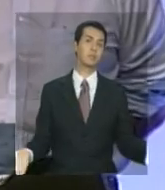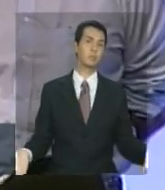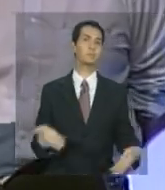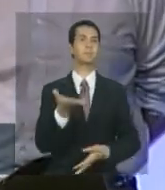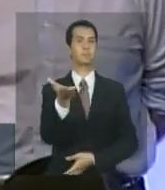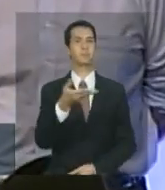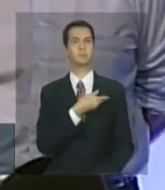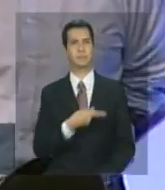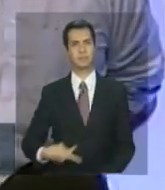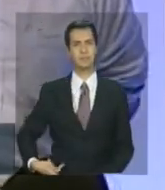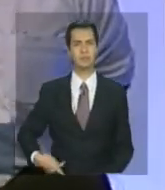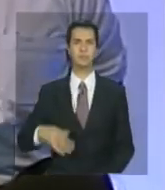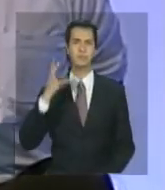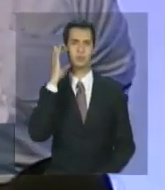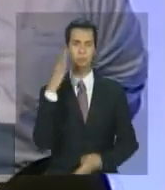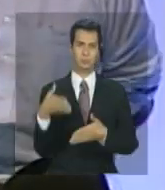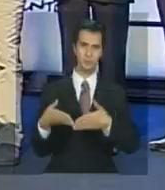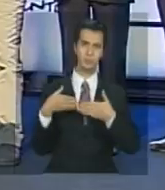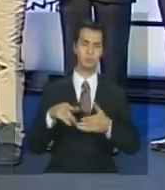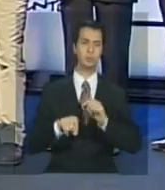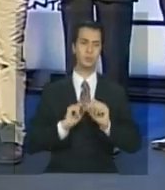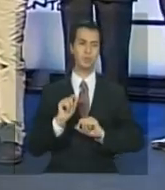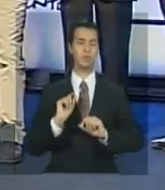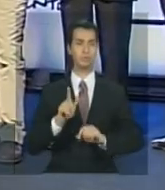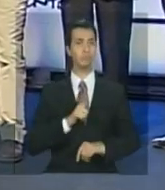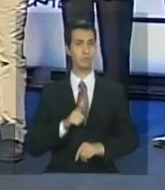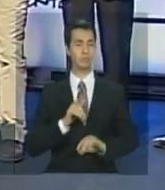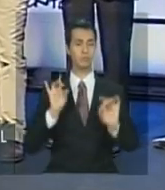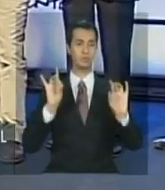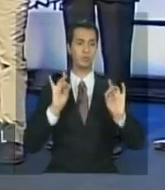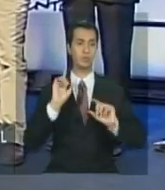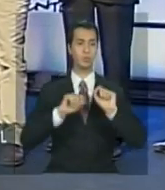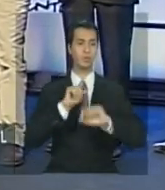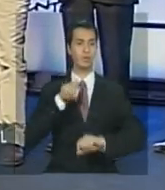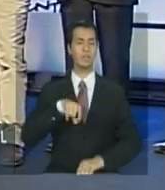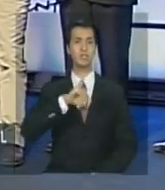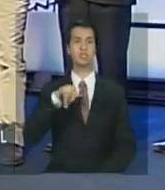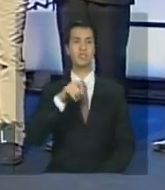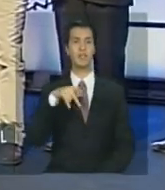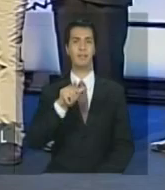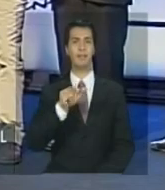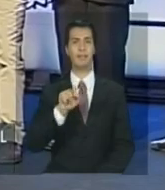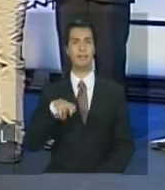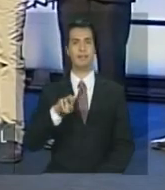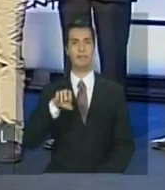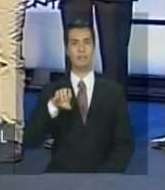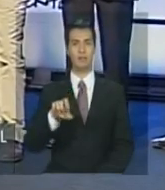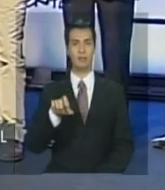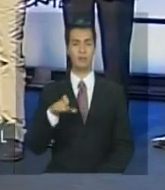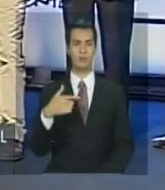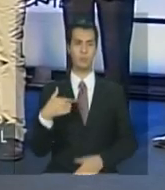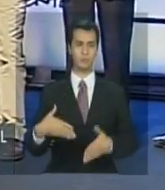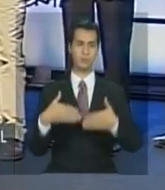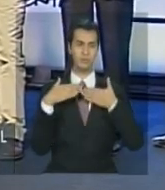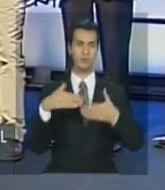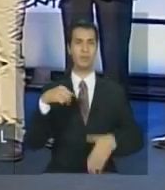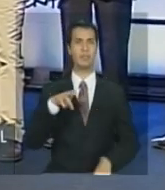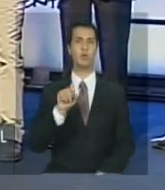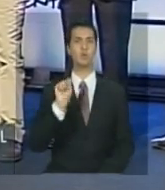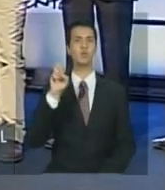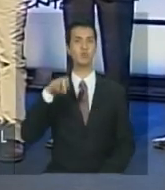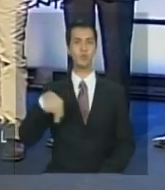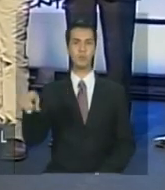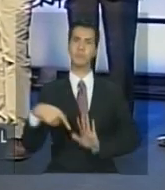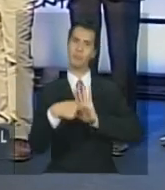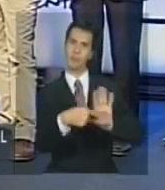se a senhora me permite, nós temos um caso, que é o caso da Jaqueline, e eu queria, Nelson, se você pudesse apresentar a